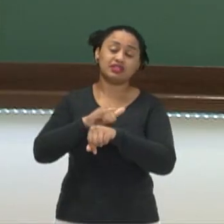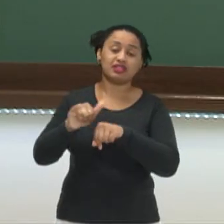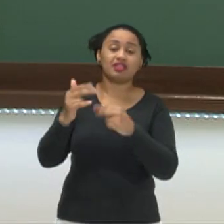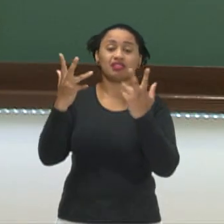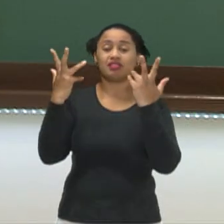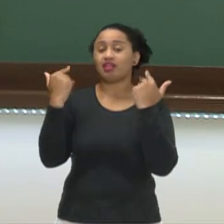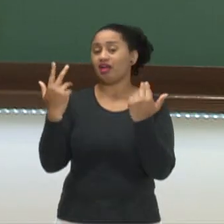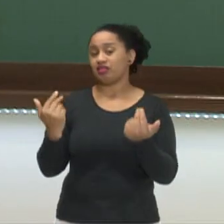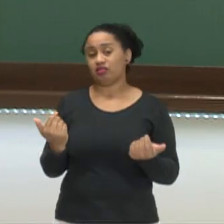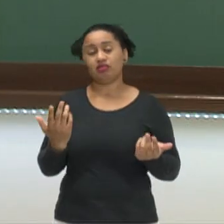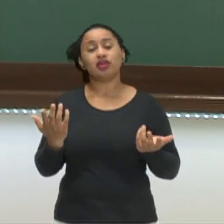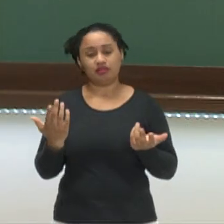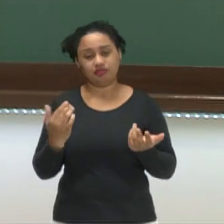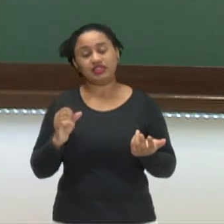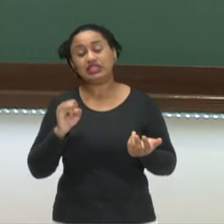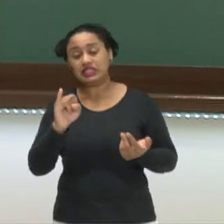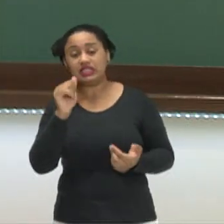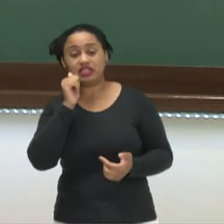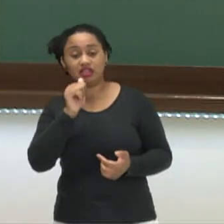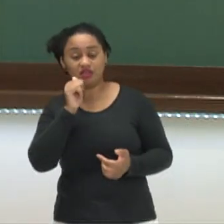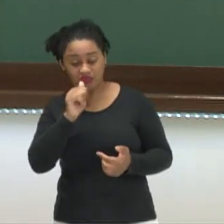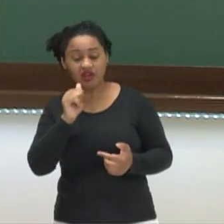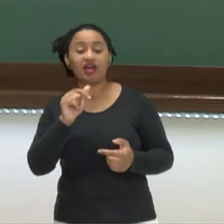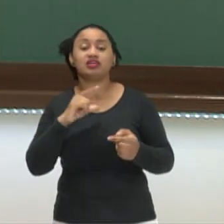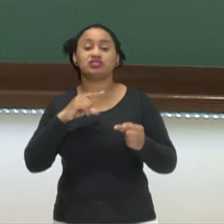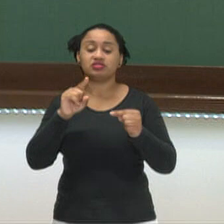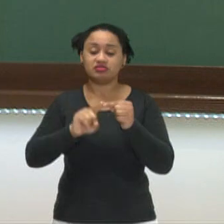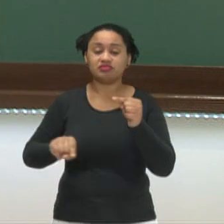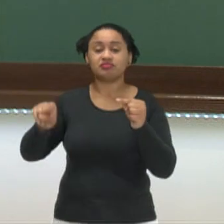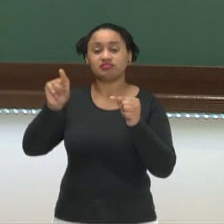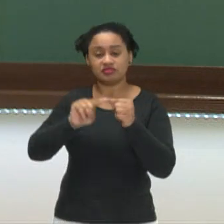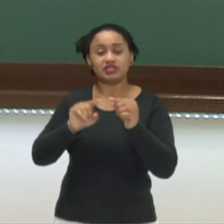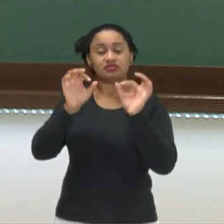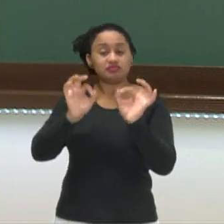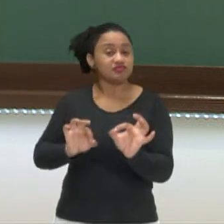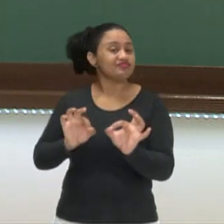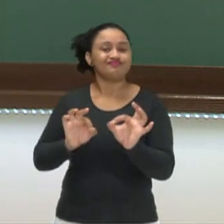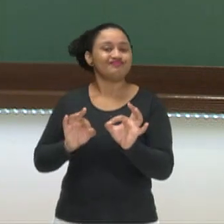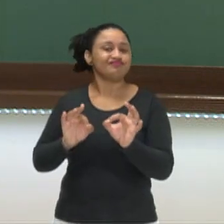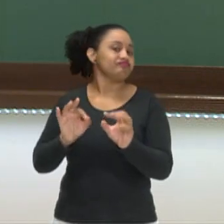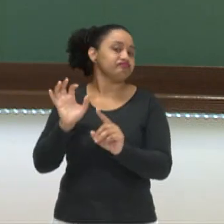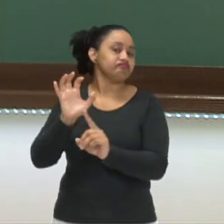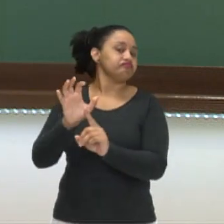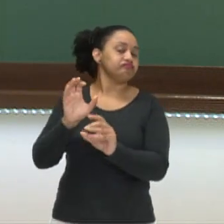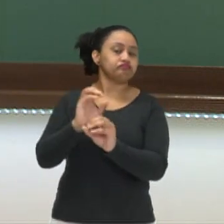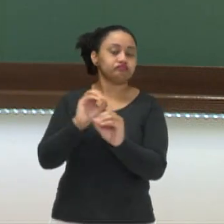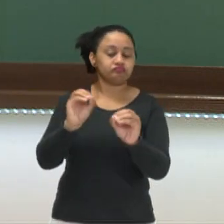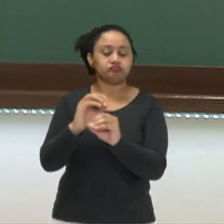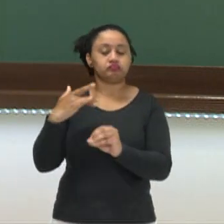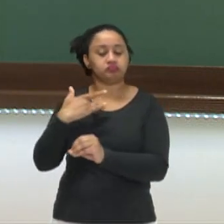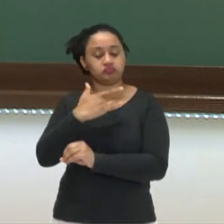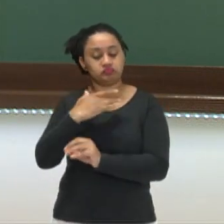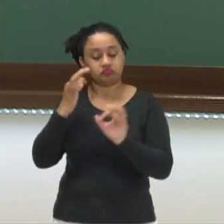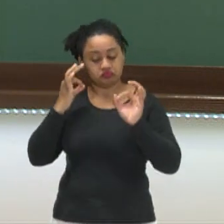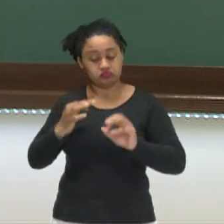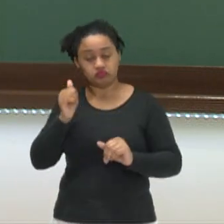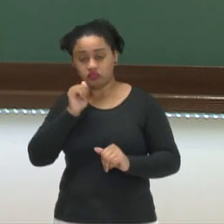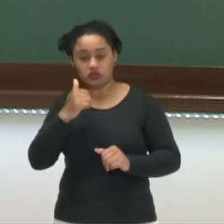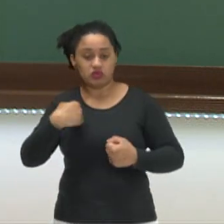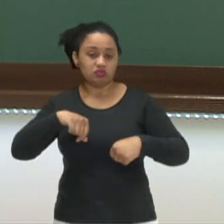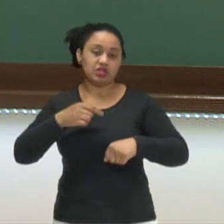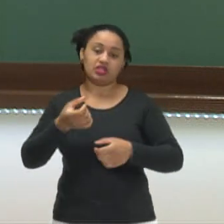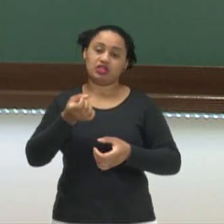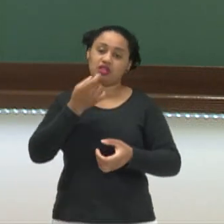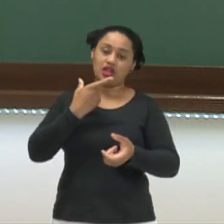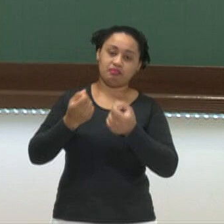um método, né, que se a mulher tiver o ciclo reguladinho, não vai interferir em nada na saúde dela, ela não vai precisar tomar